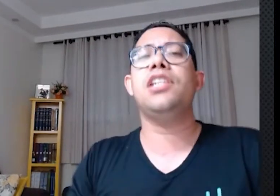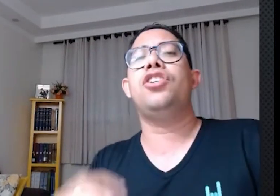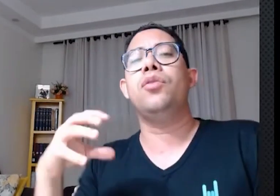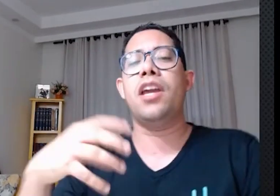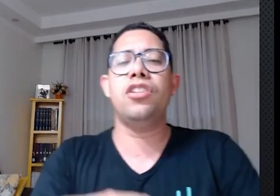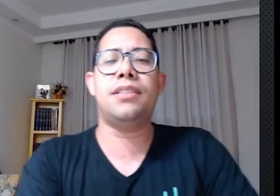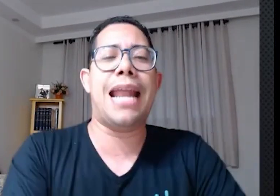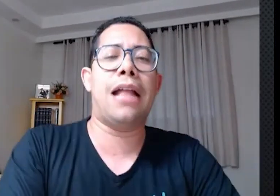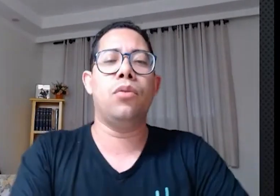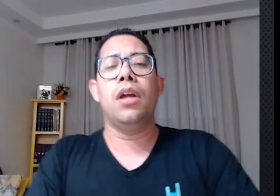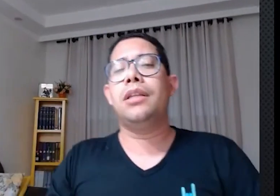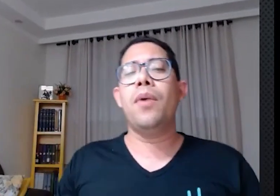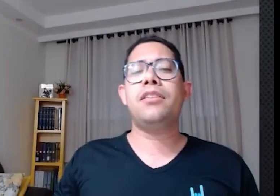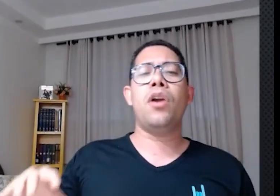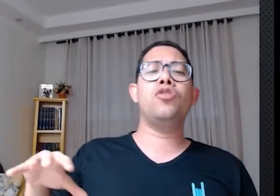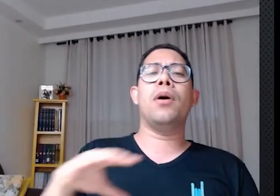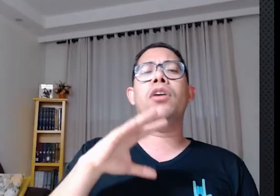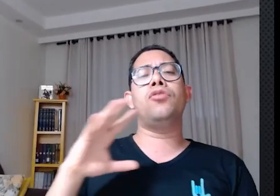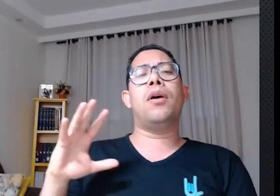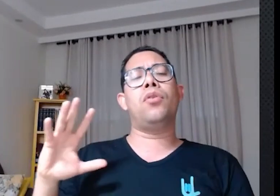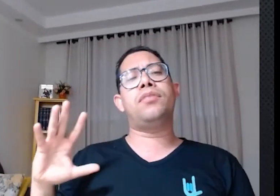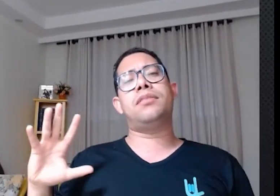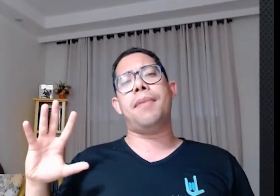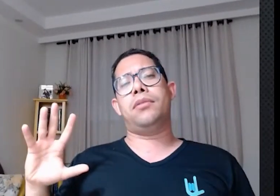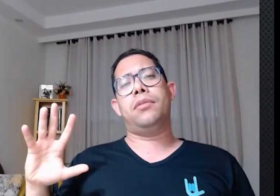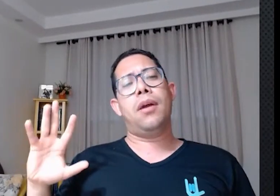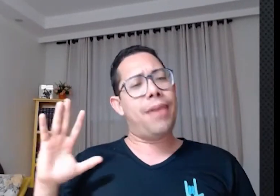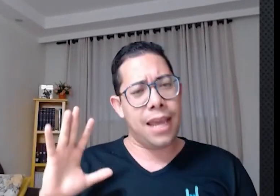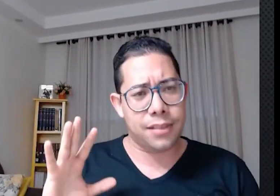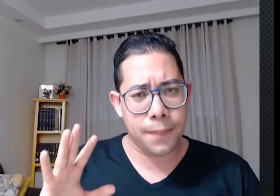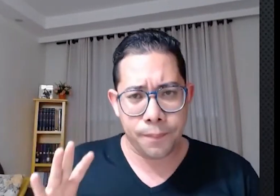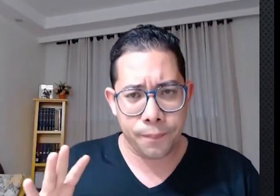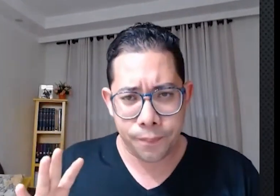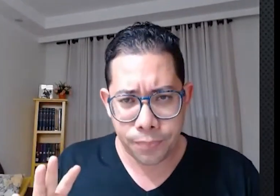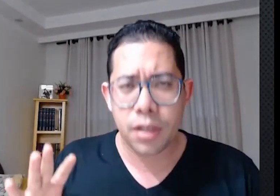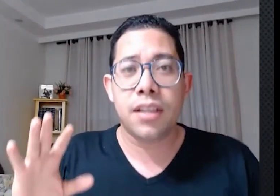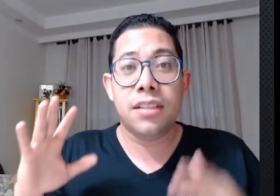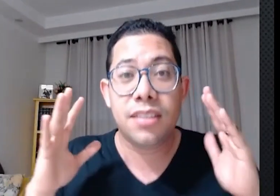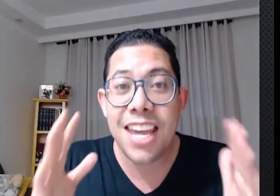nesse sentido registrado. Então, esse é o resumão do Novo Testamento. Beleza?